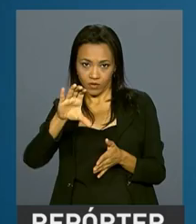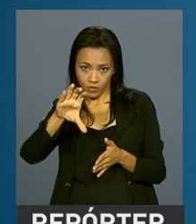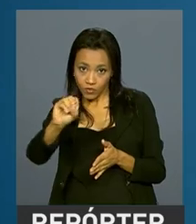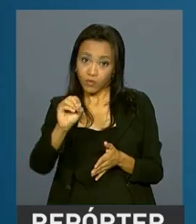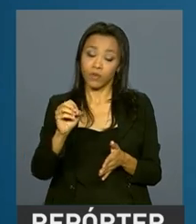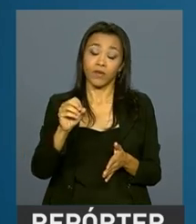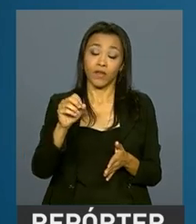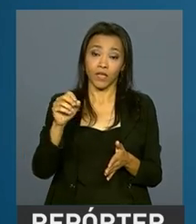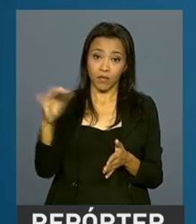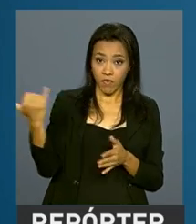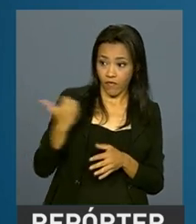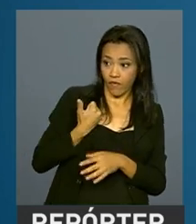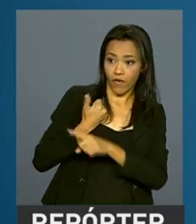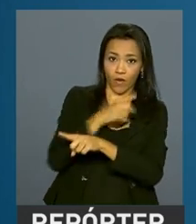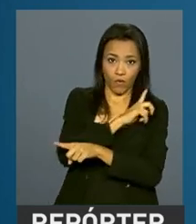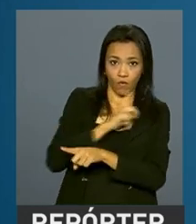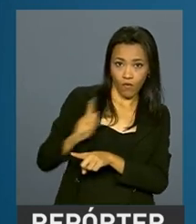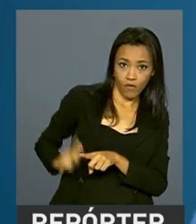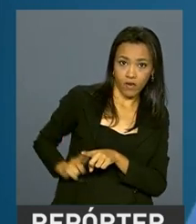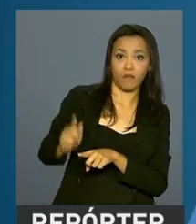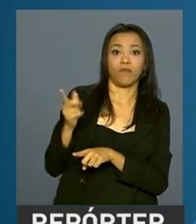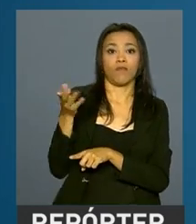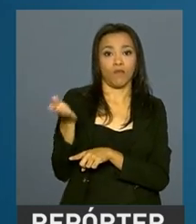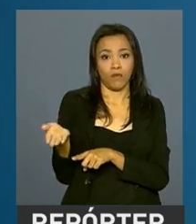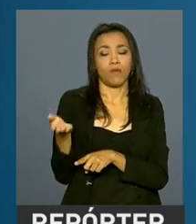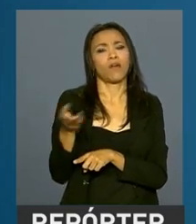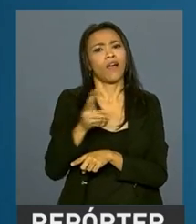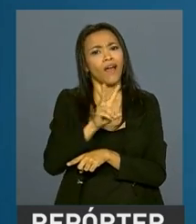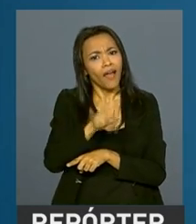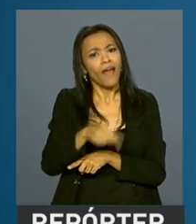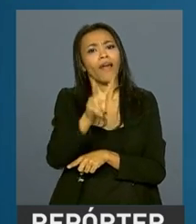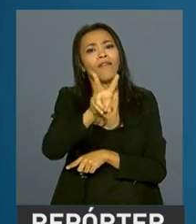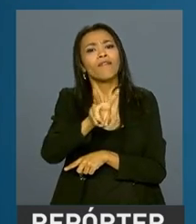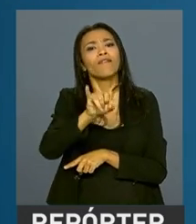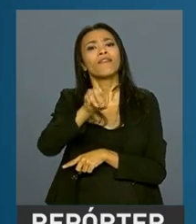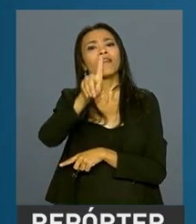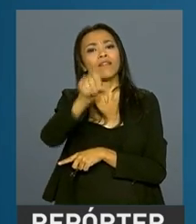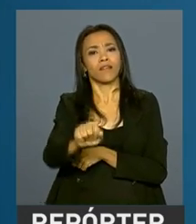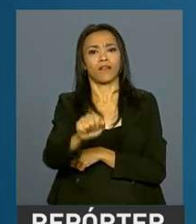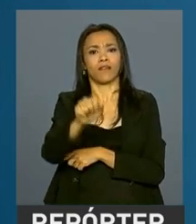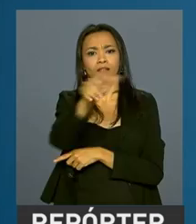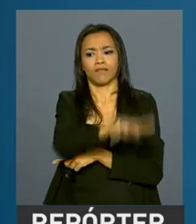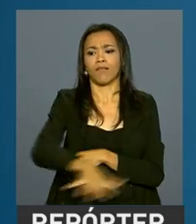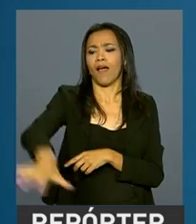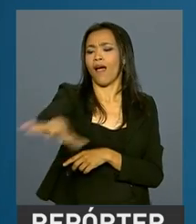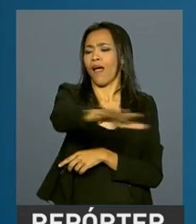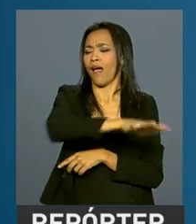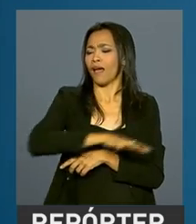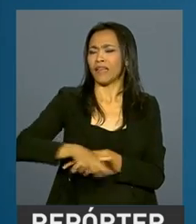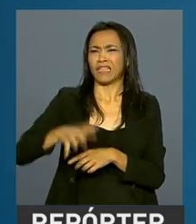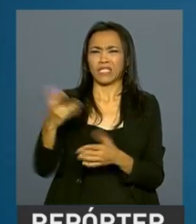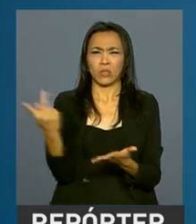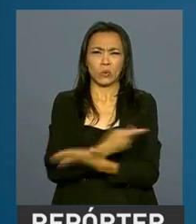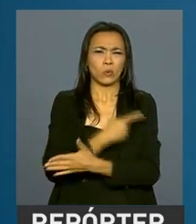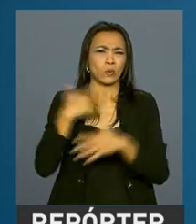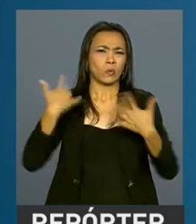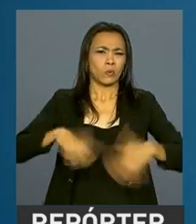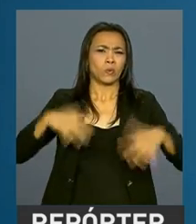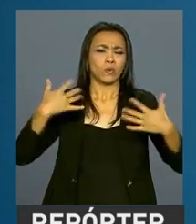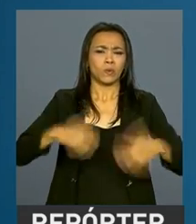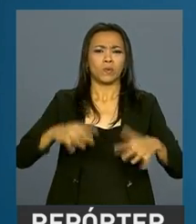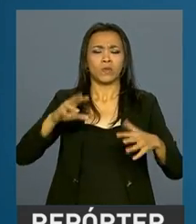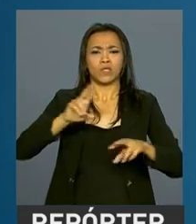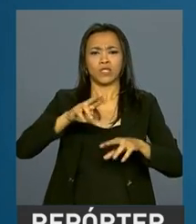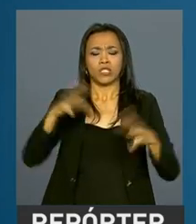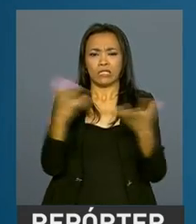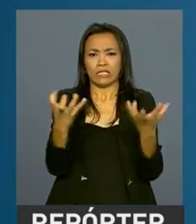o governador Ricardo Coutinho, trarão vida a regiões historicamente castigadas